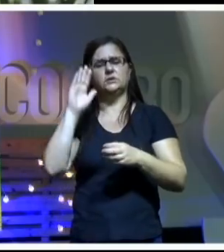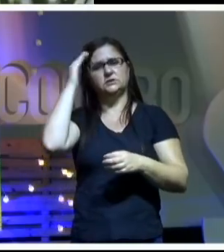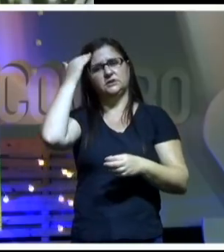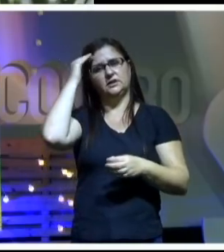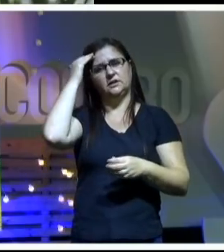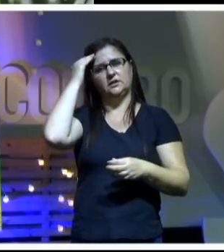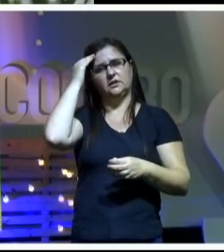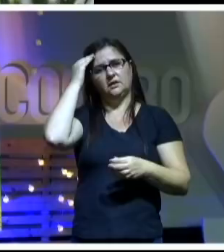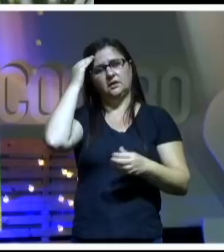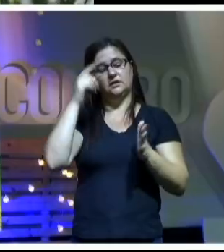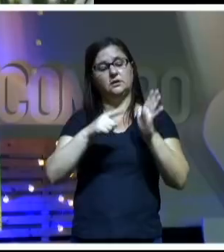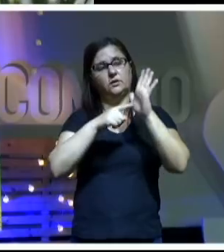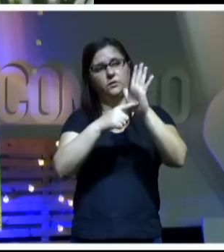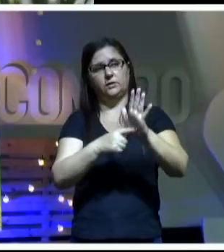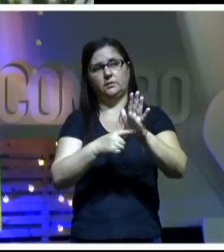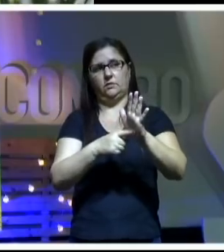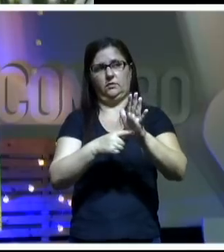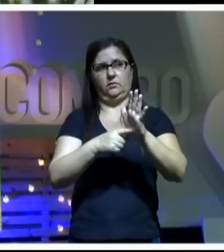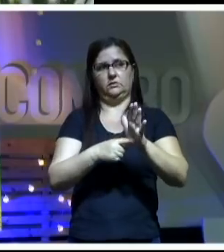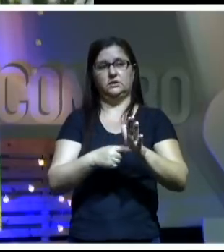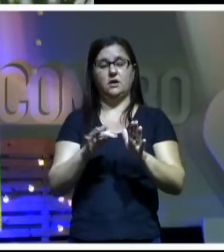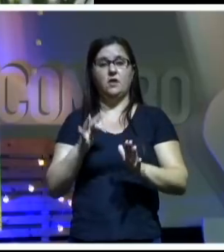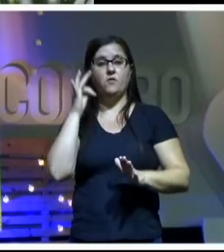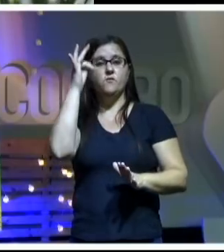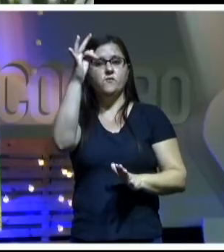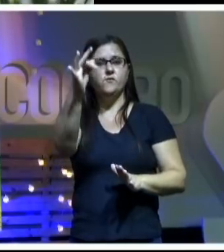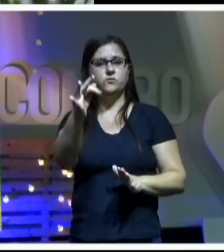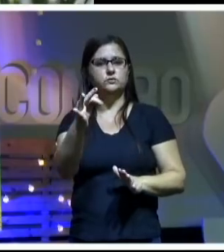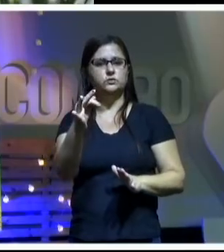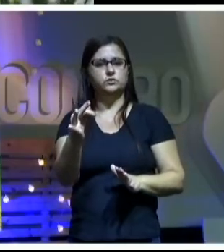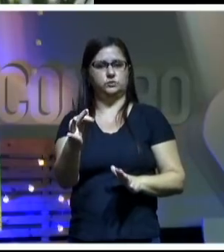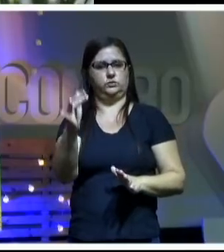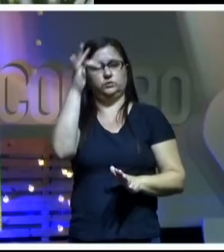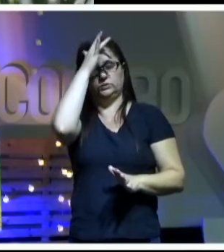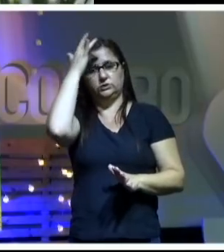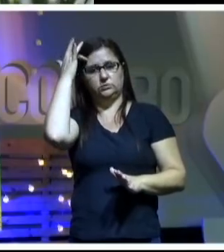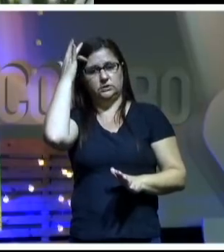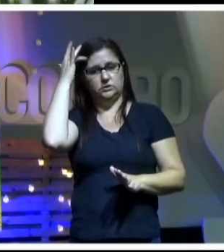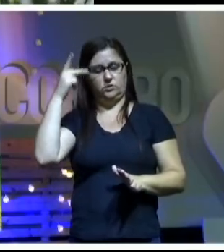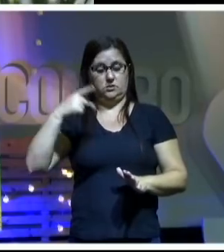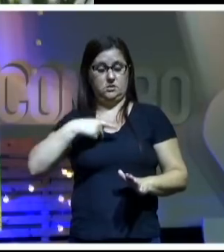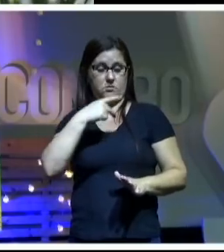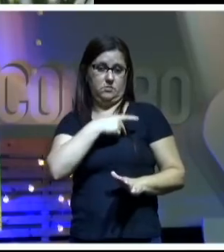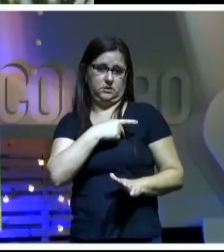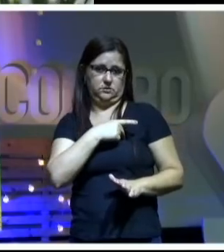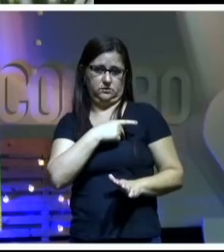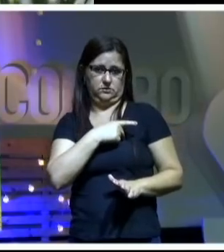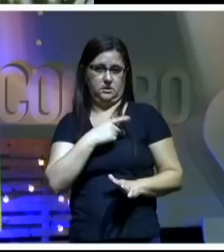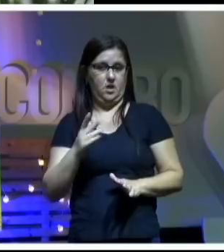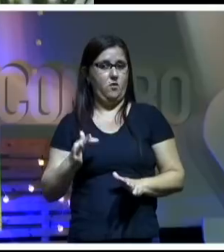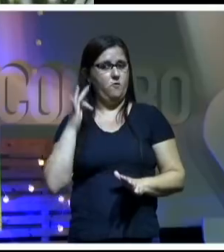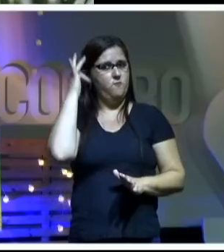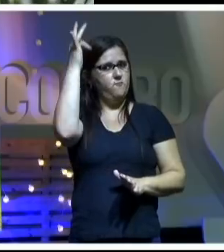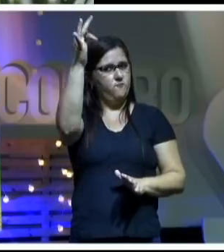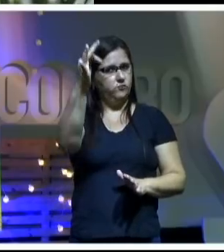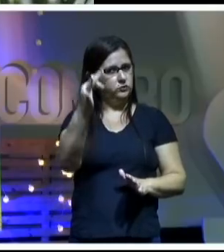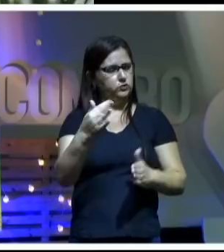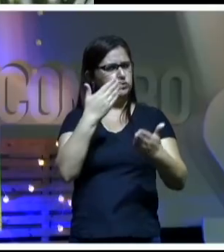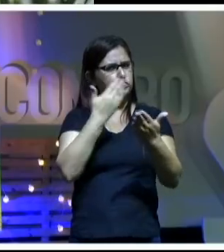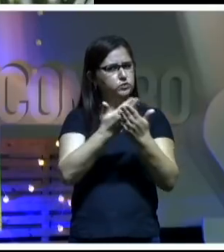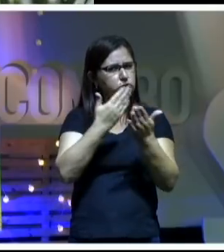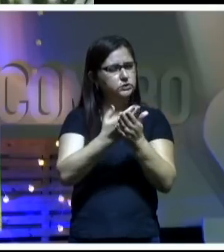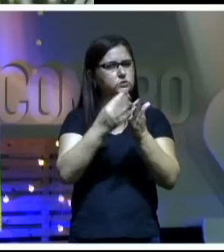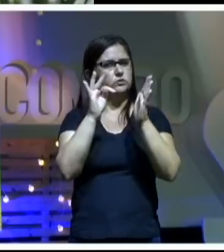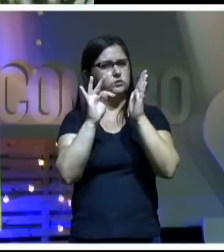esses dados o já que é o futuro da formação teológica bem poderemos interpretar essa notícia dizendo que o futuro da educação teológica será